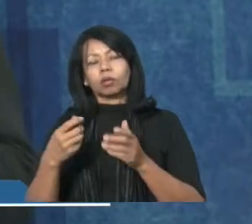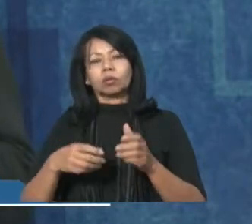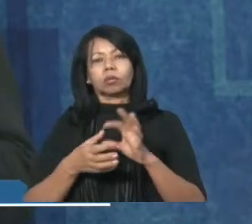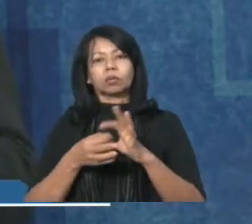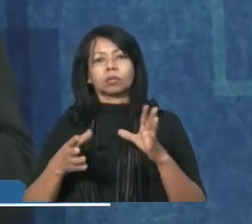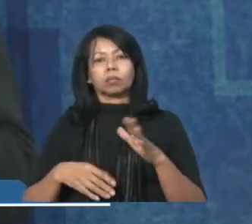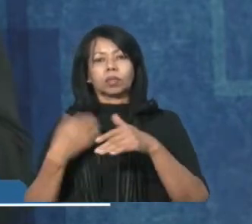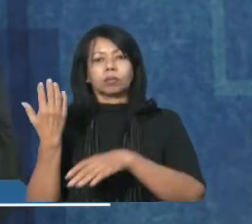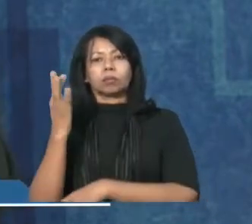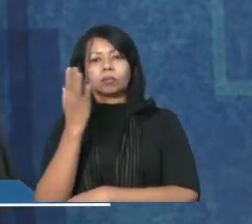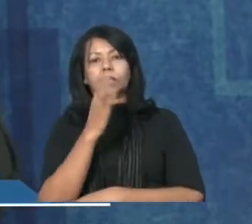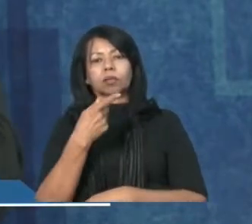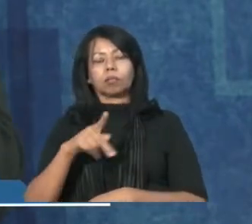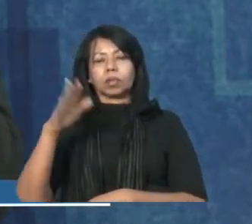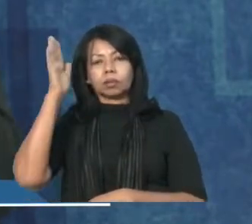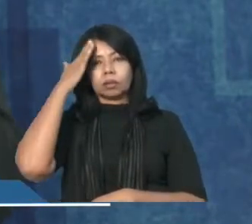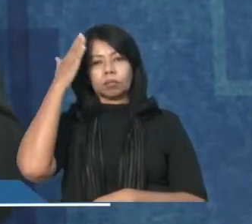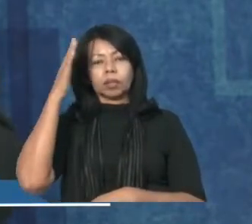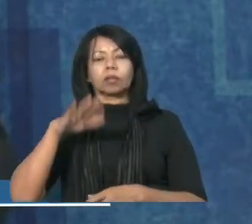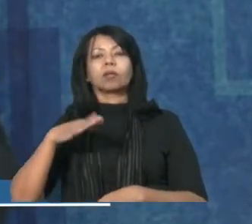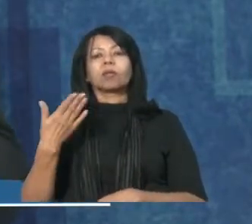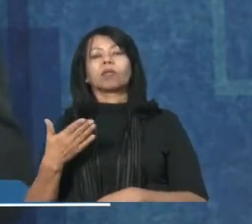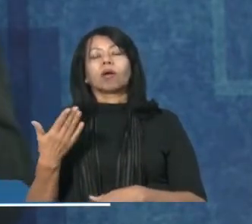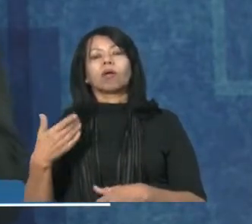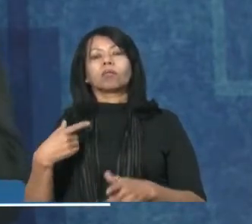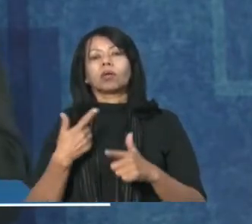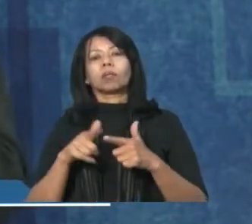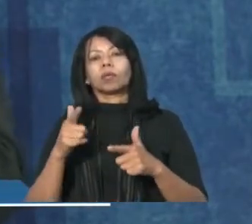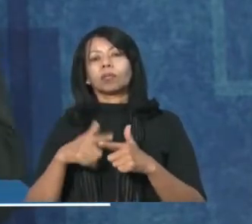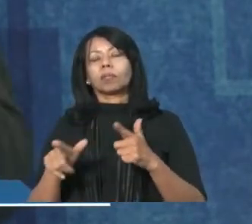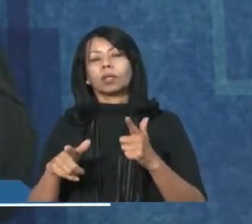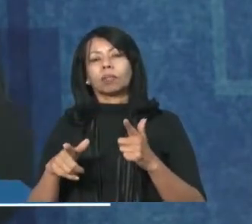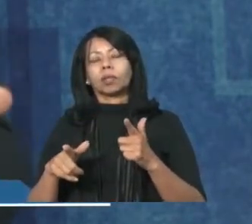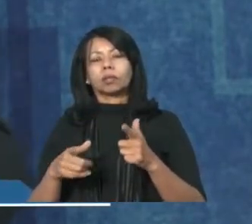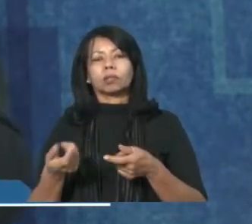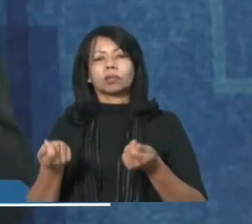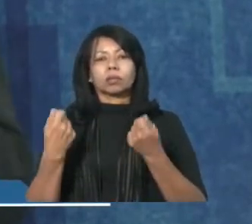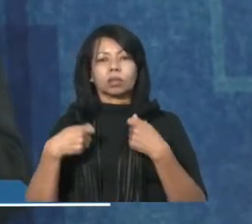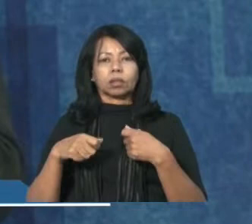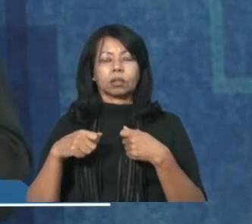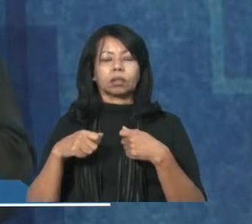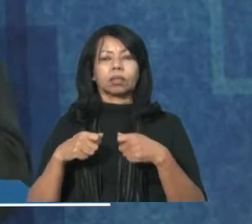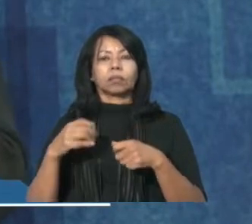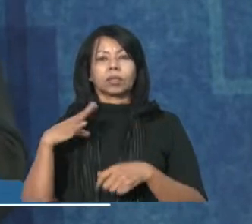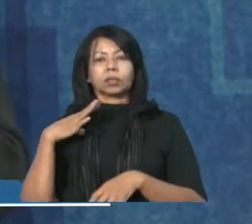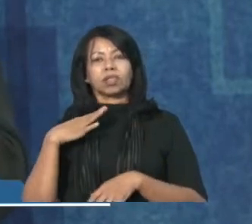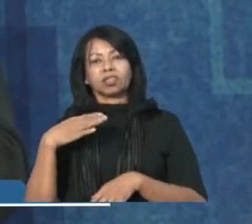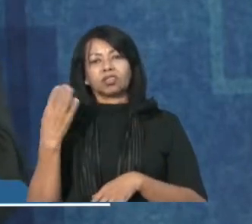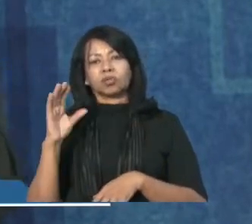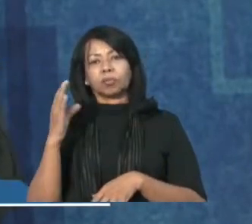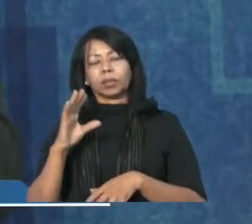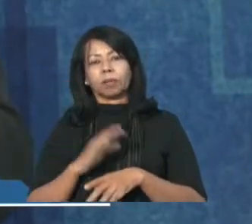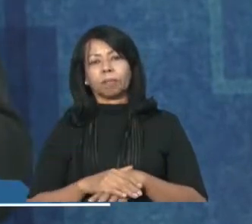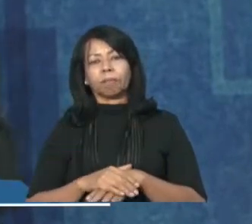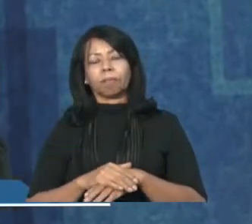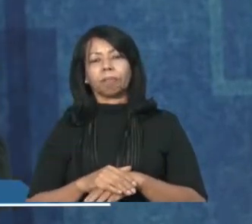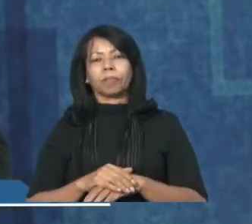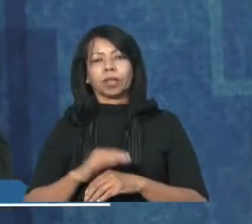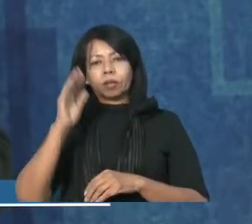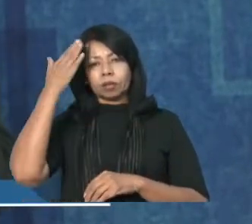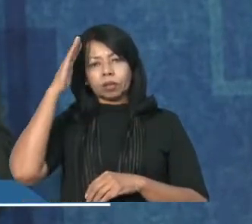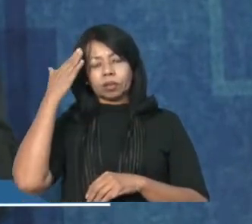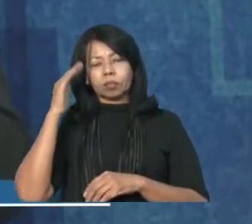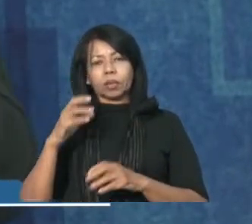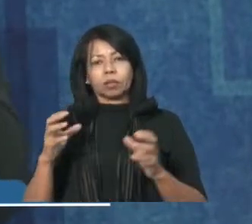licenciamento ambiental para saber qual o impacto ambiental social que trará poderia trazer a cidade de Cubatão EA conclusão que